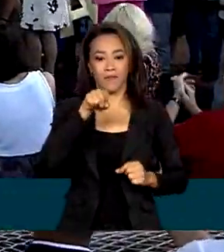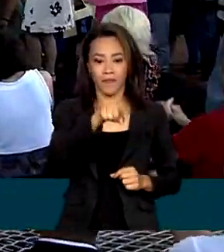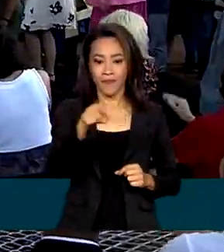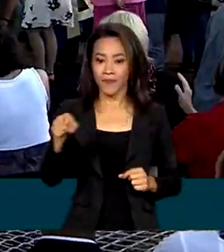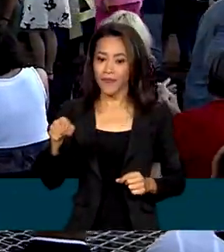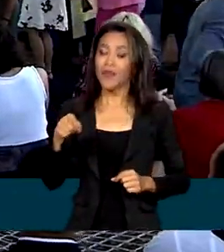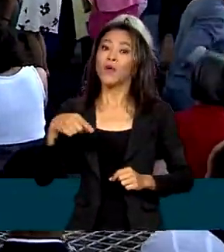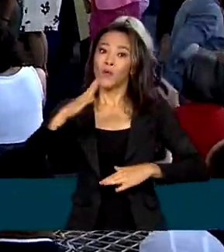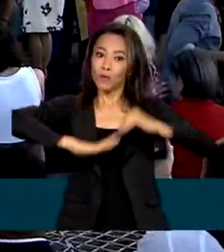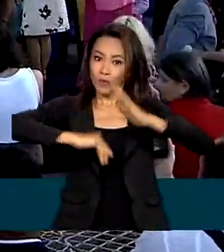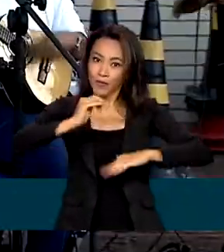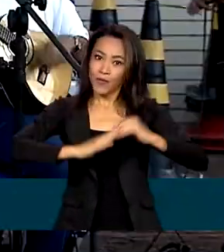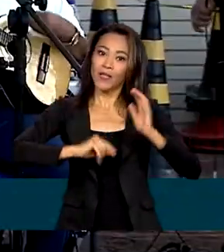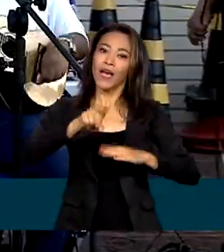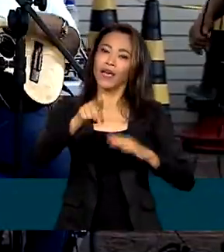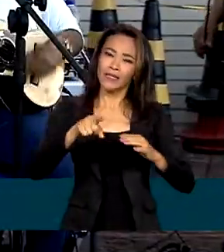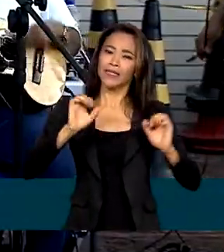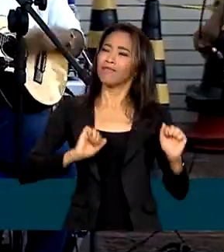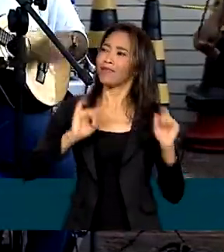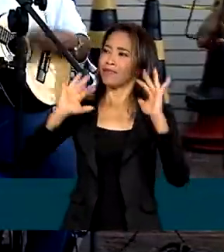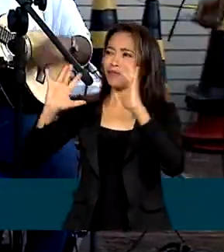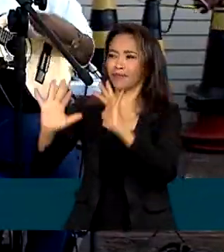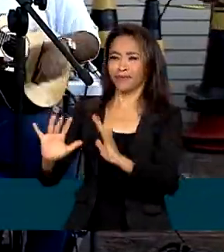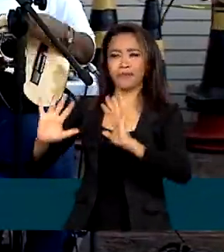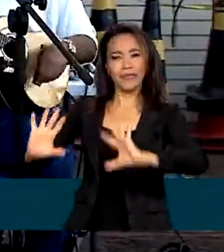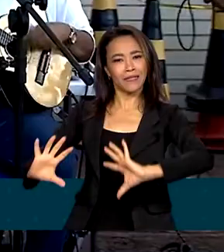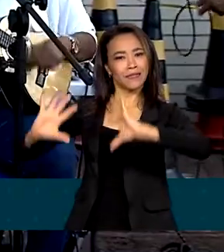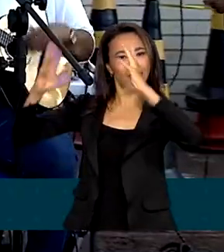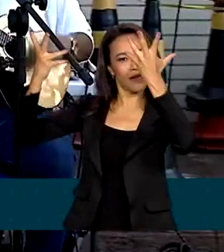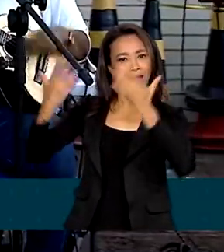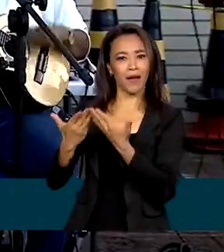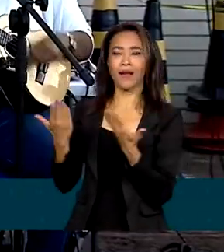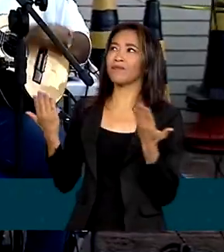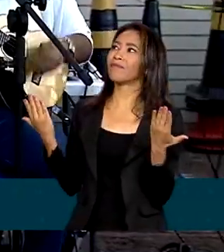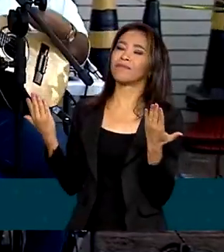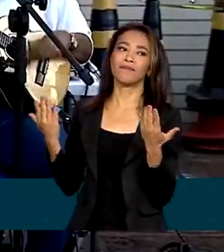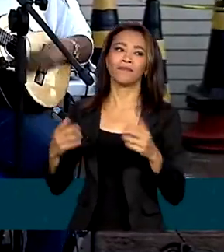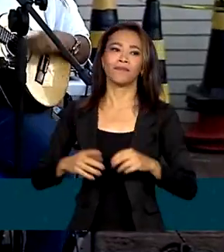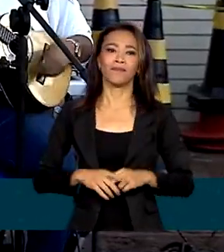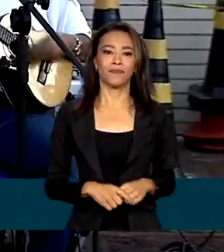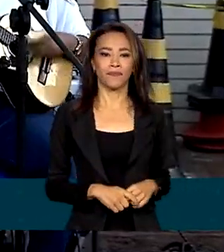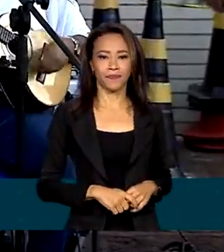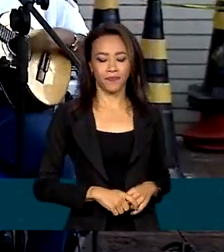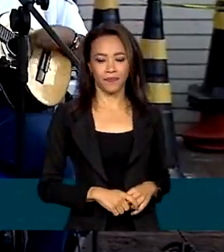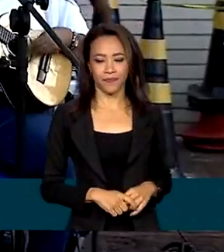comunidade artística se reuniu para um ato simbólico de celebração.